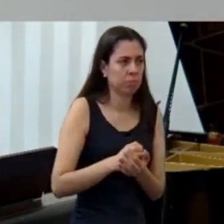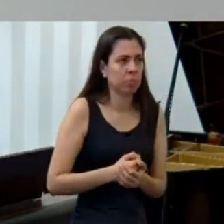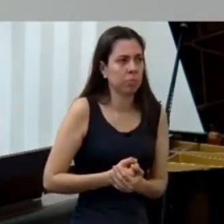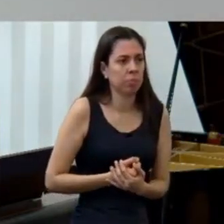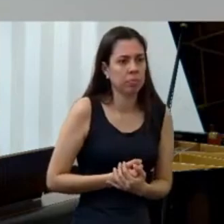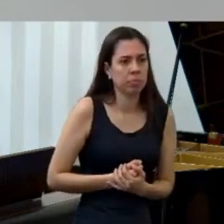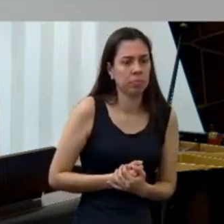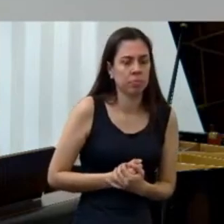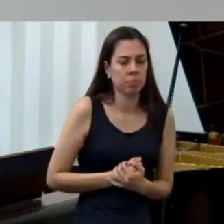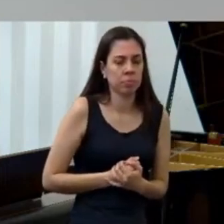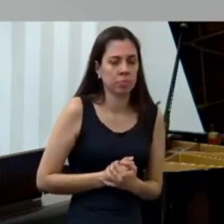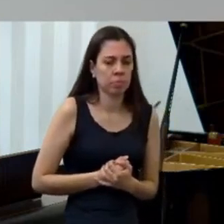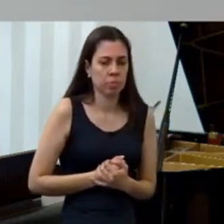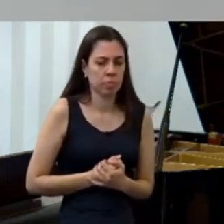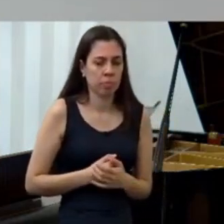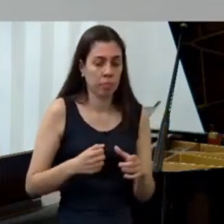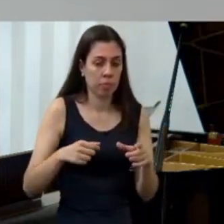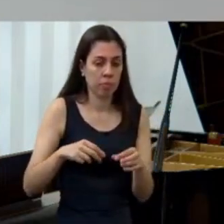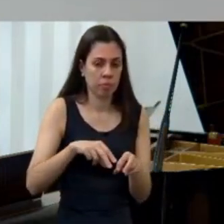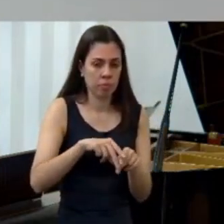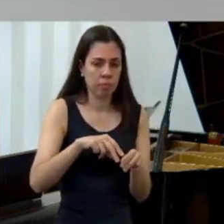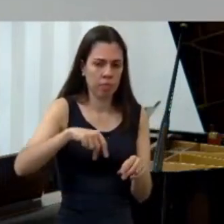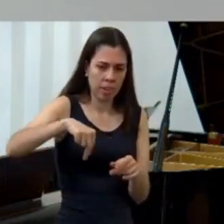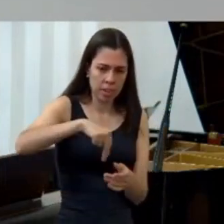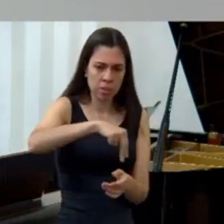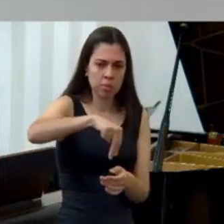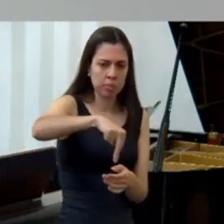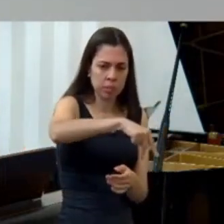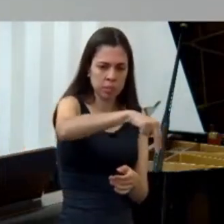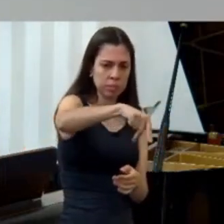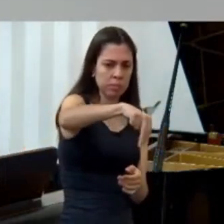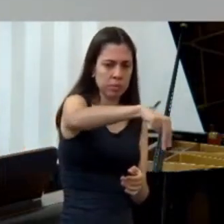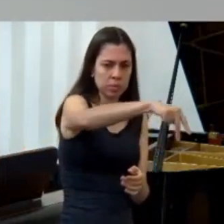porém, se foi ao deserto o caminho de um dia,